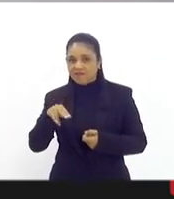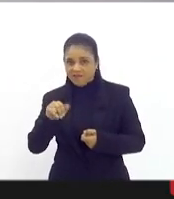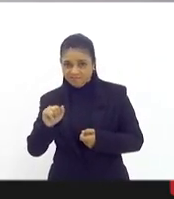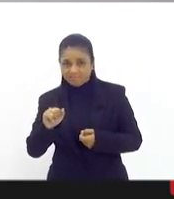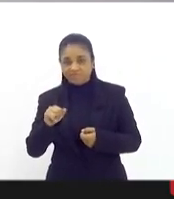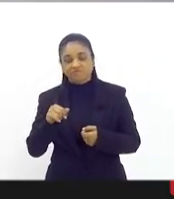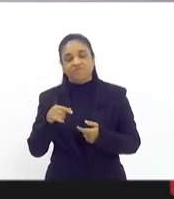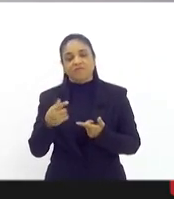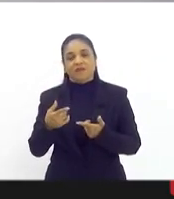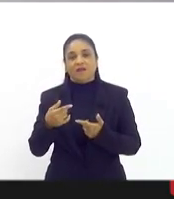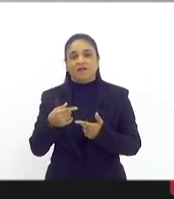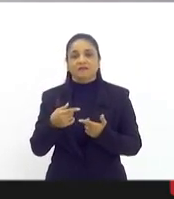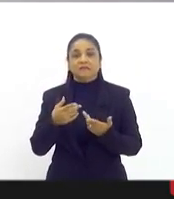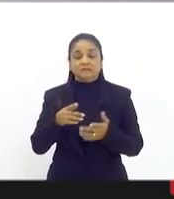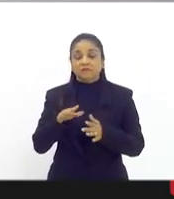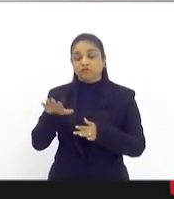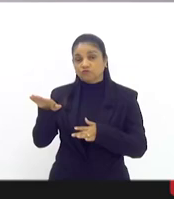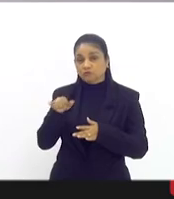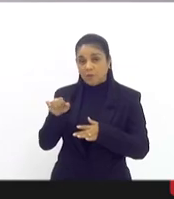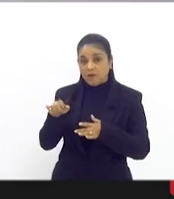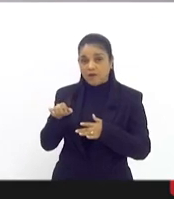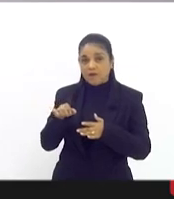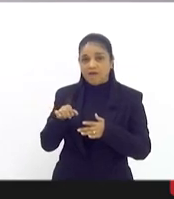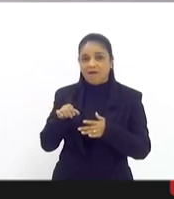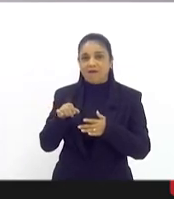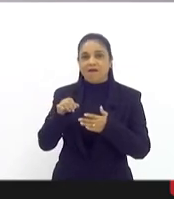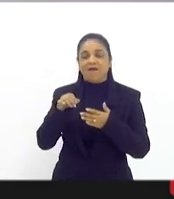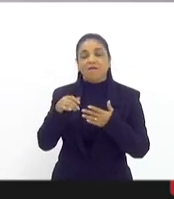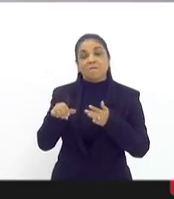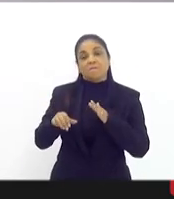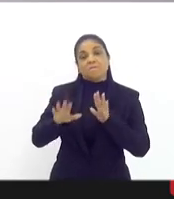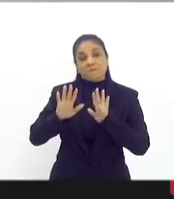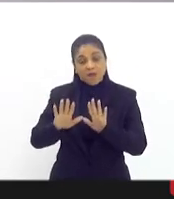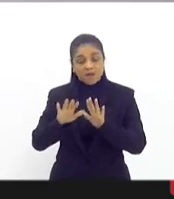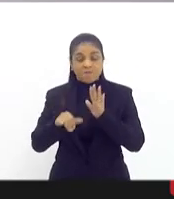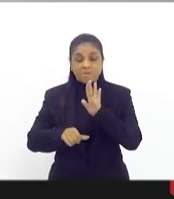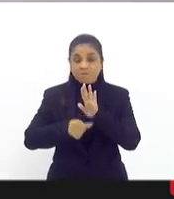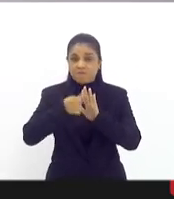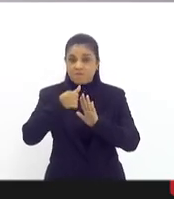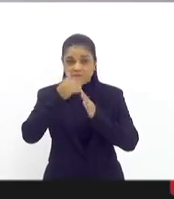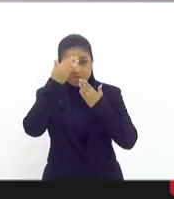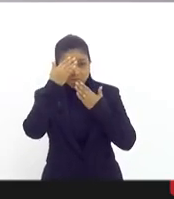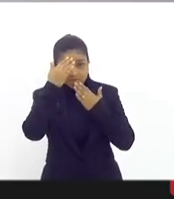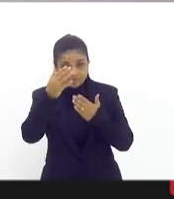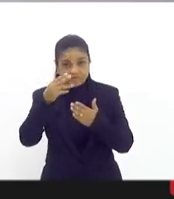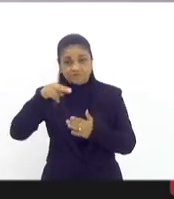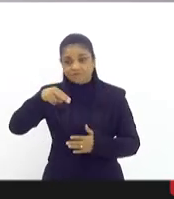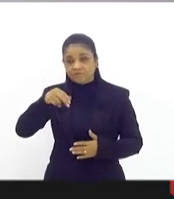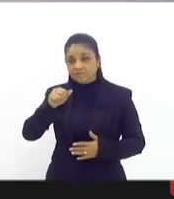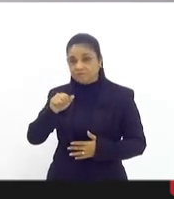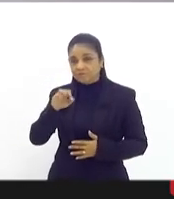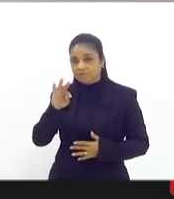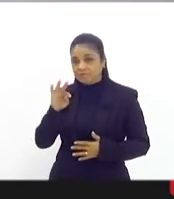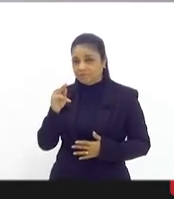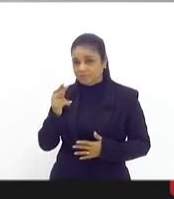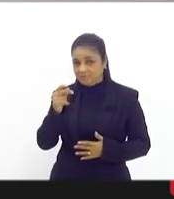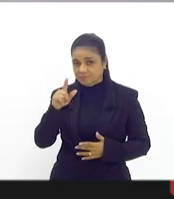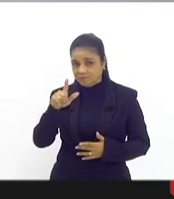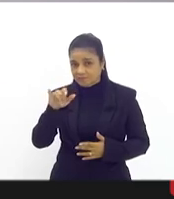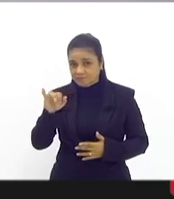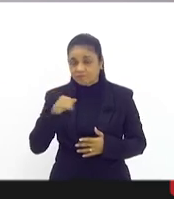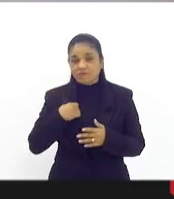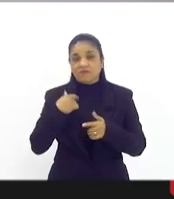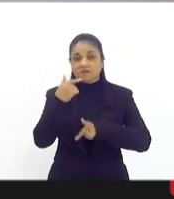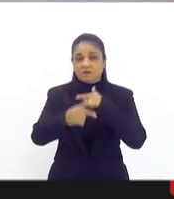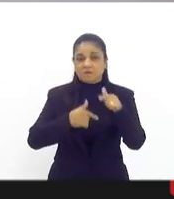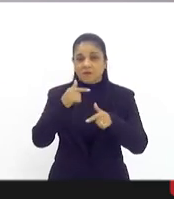então eu vou chamar alguém aqui. Primeiro eu quero fazer um agradecimento também público à Natália, que trabalha com o Felipe Neto, muito querida, uma